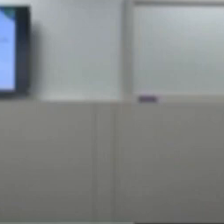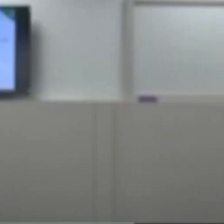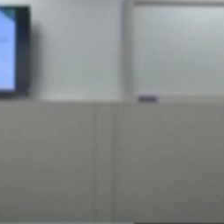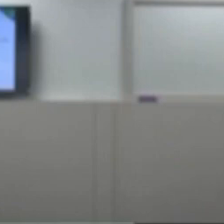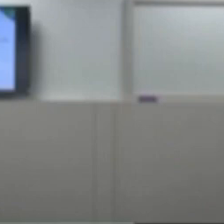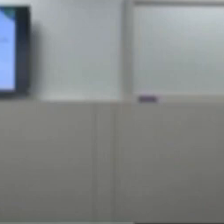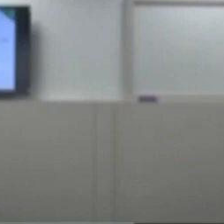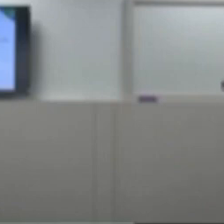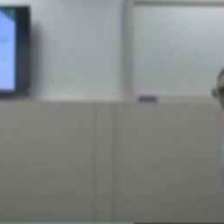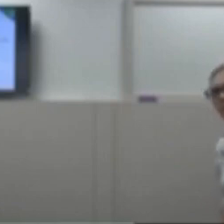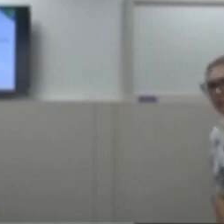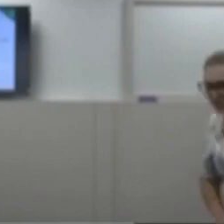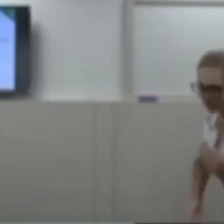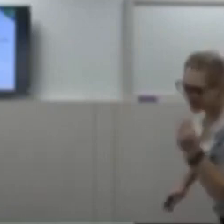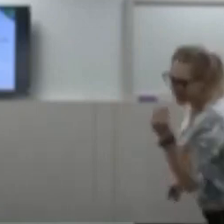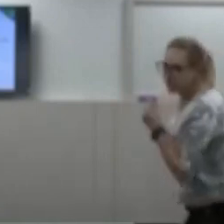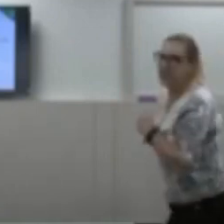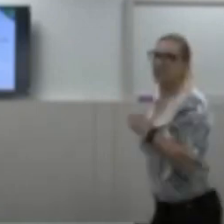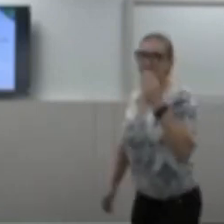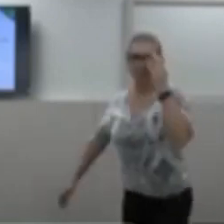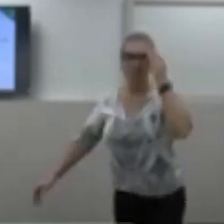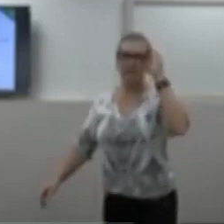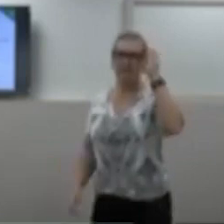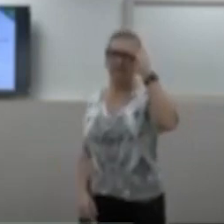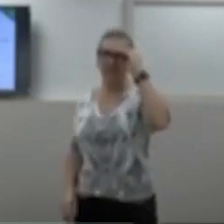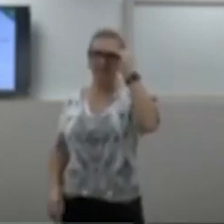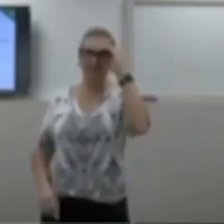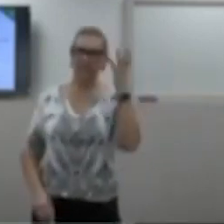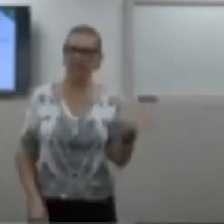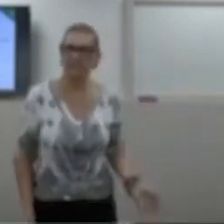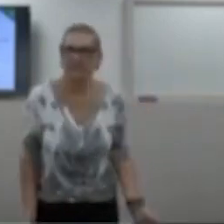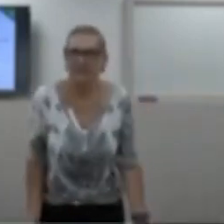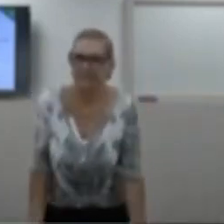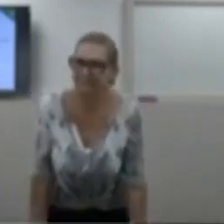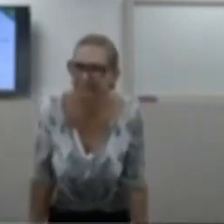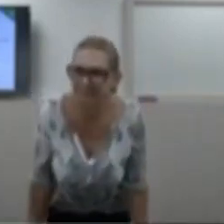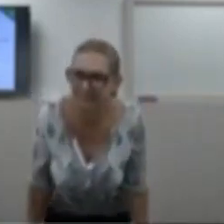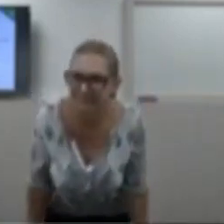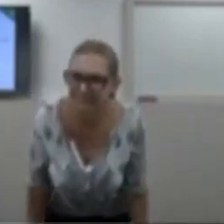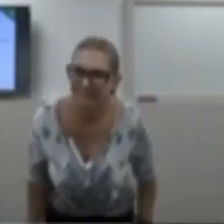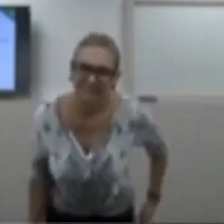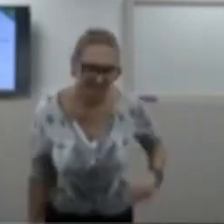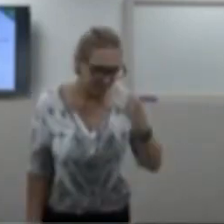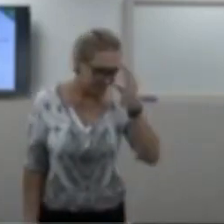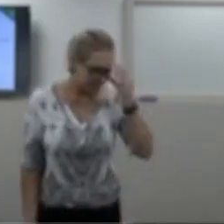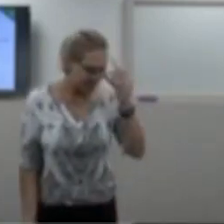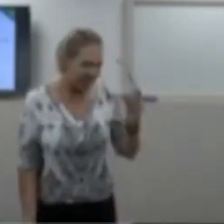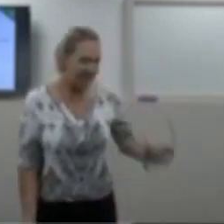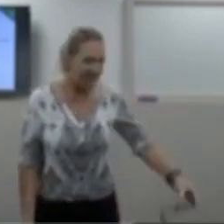Aí, completou? Completou a sua tarefinha? Não precisa usar óculos, ó.